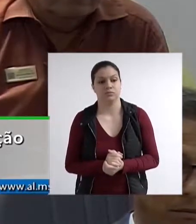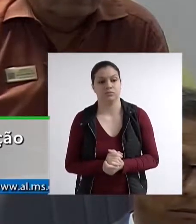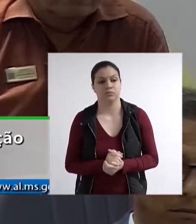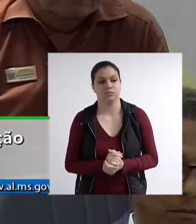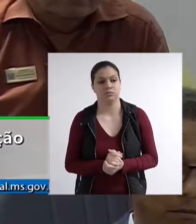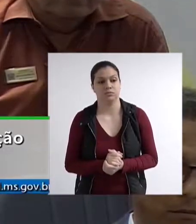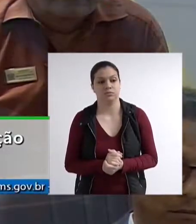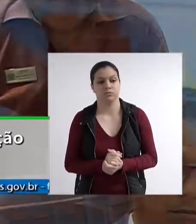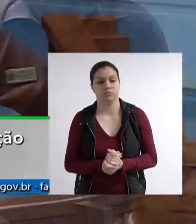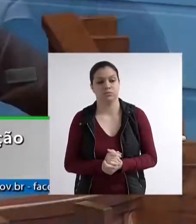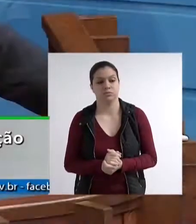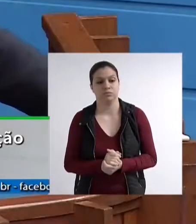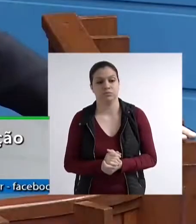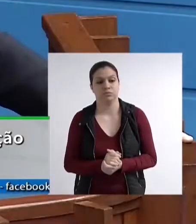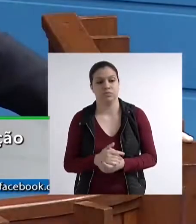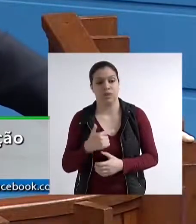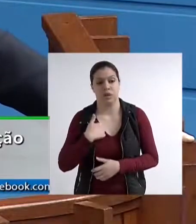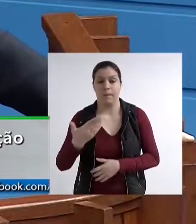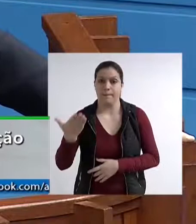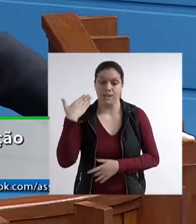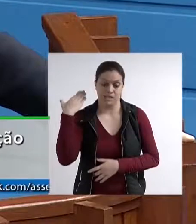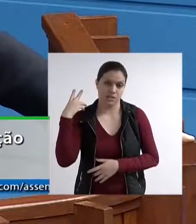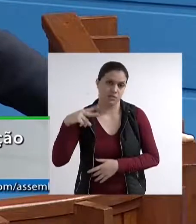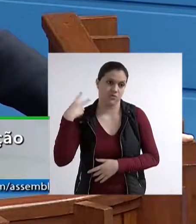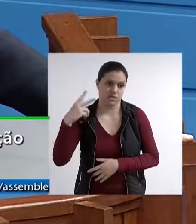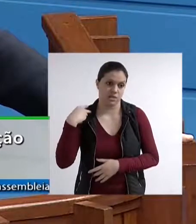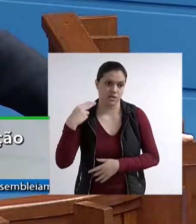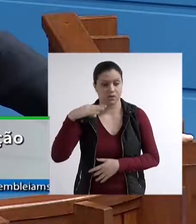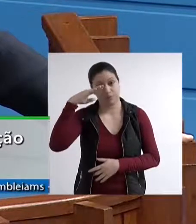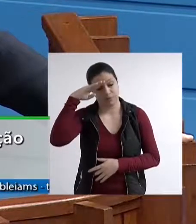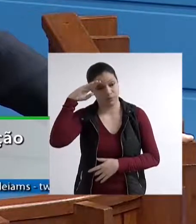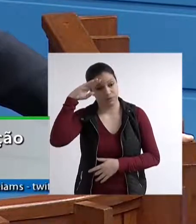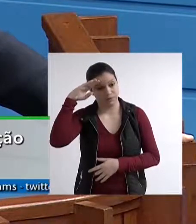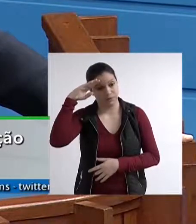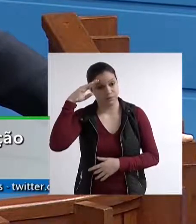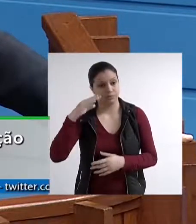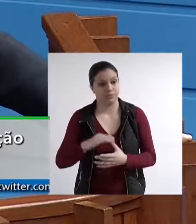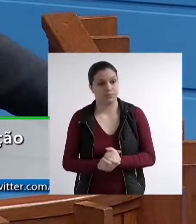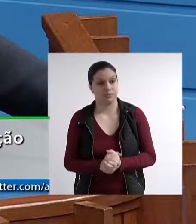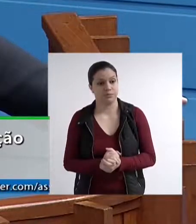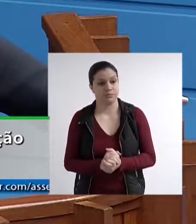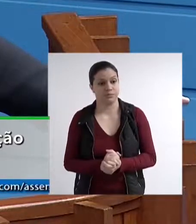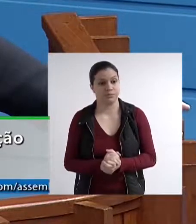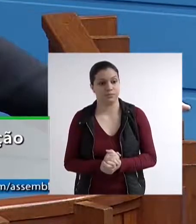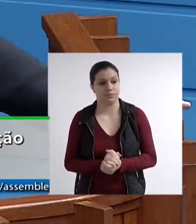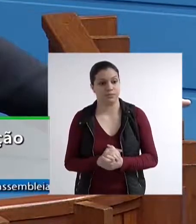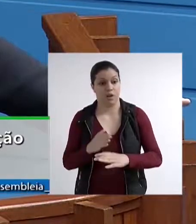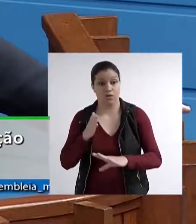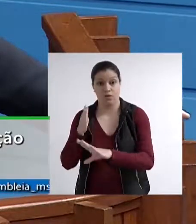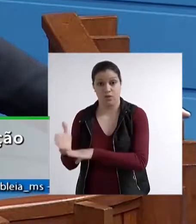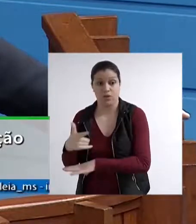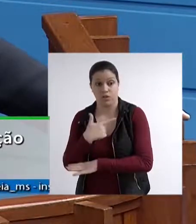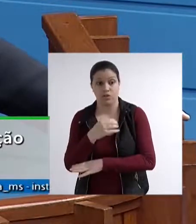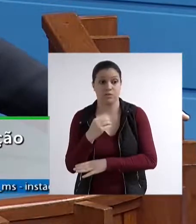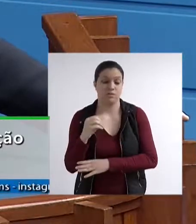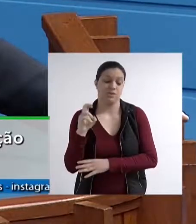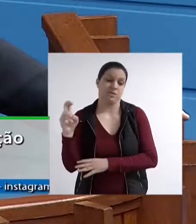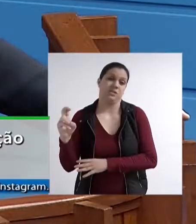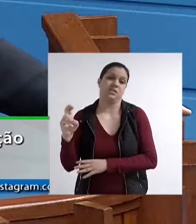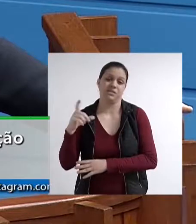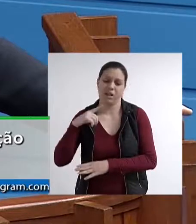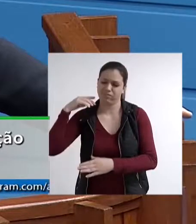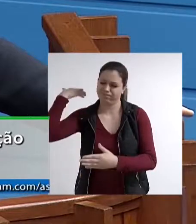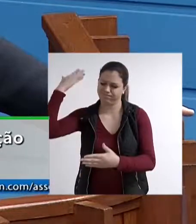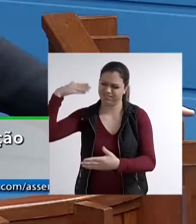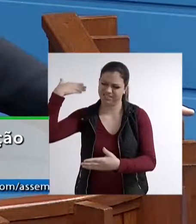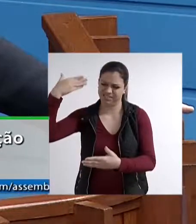fundo. Eu, quando fui vereador, o deputado Cabalmi era vereador, quando houve a intervenção em 2005, a novela que vem de